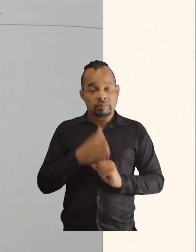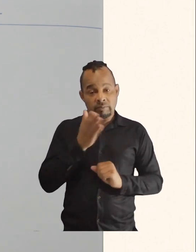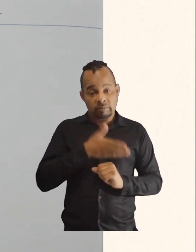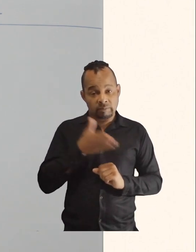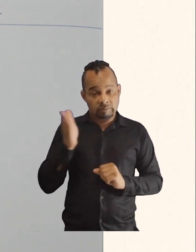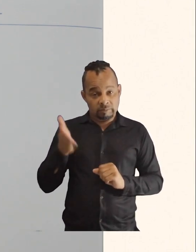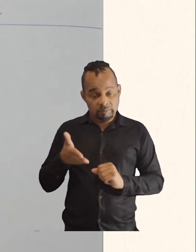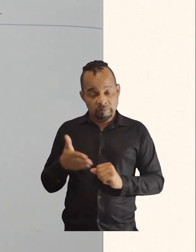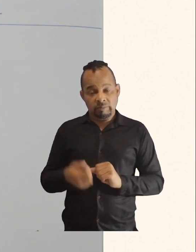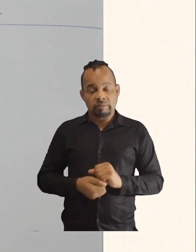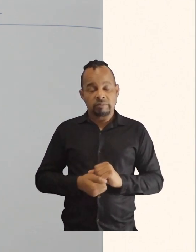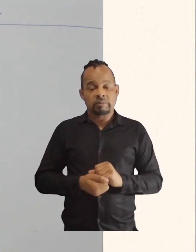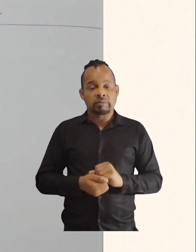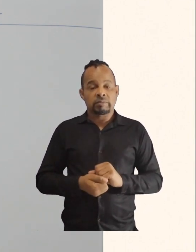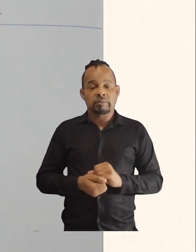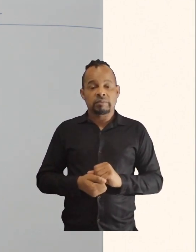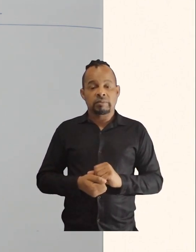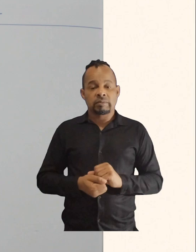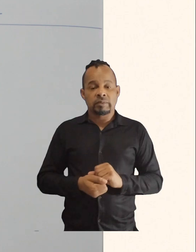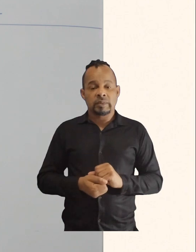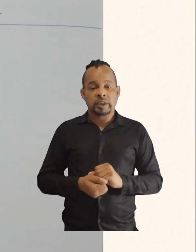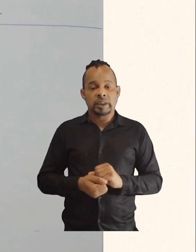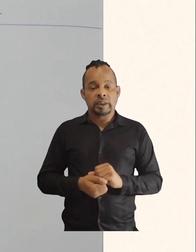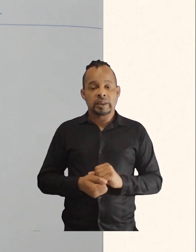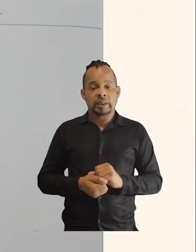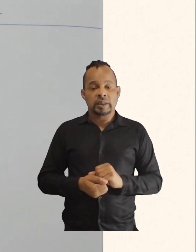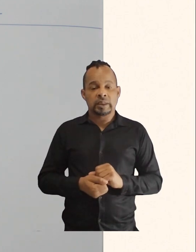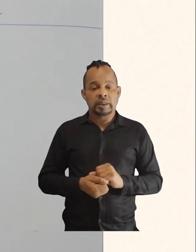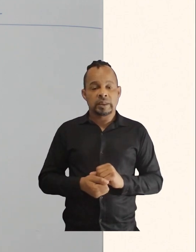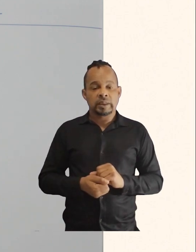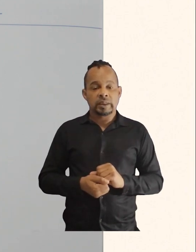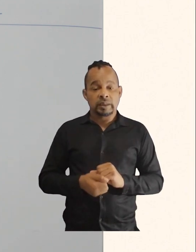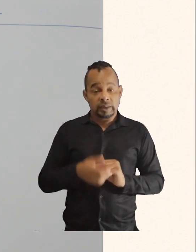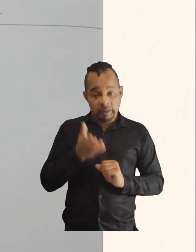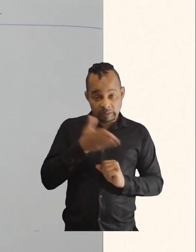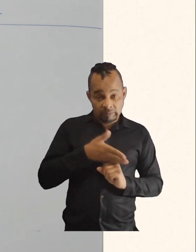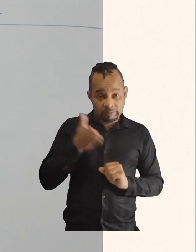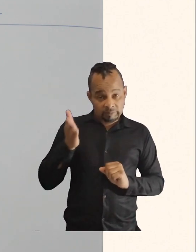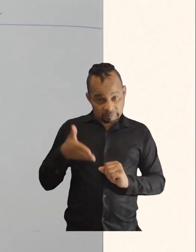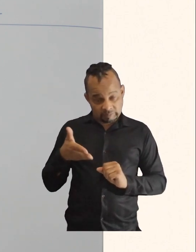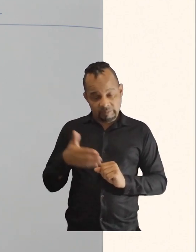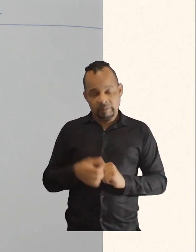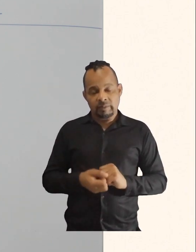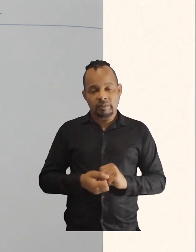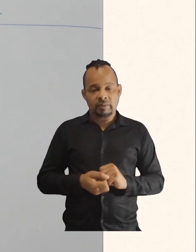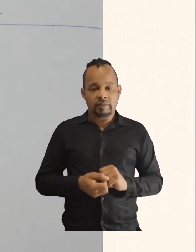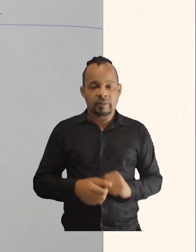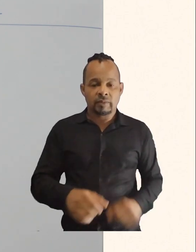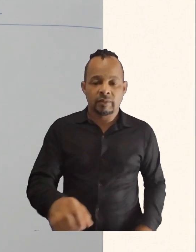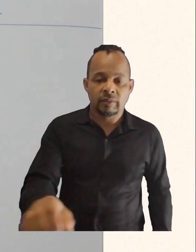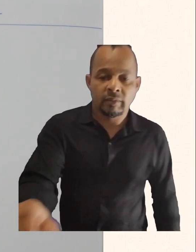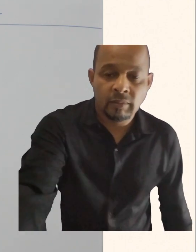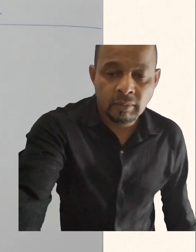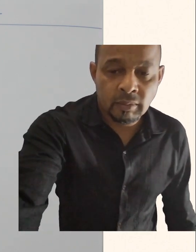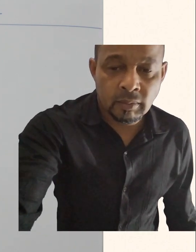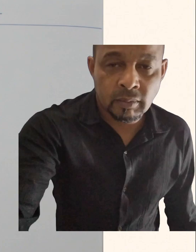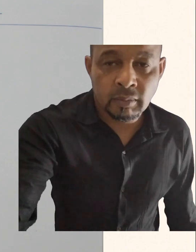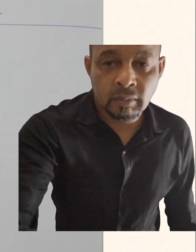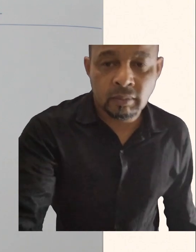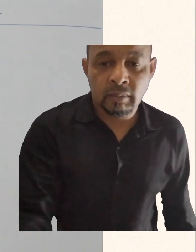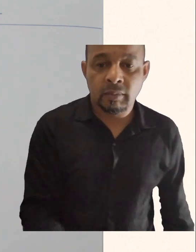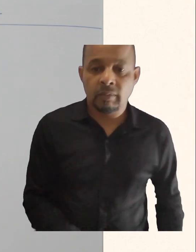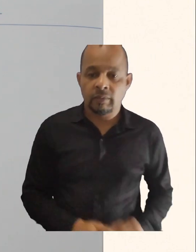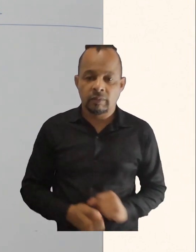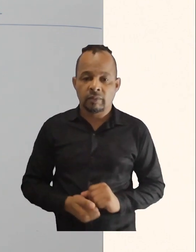B e o A vai embora com o A. Correto?